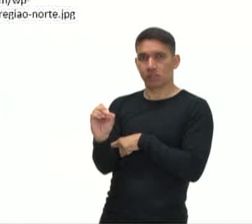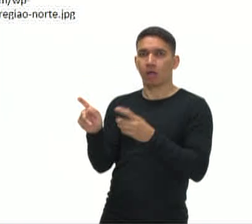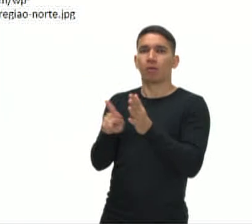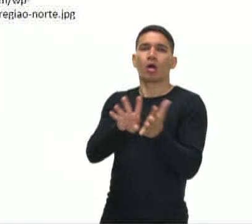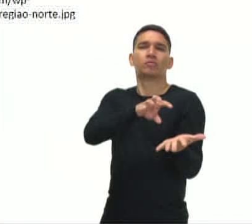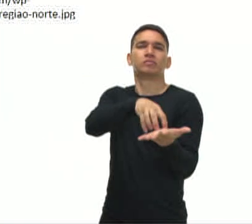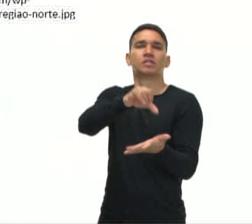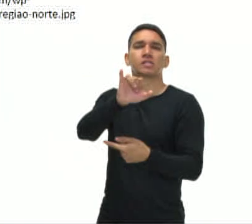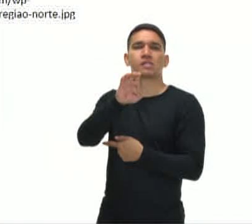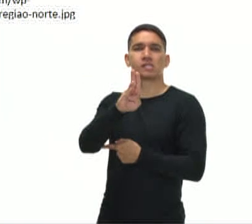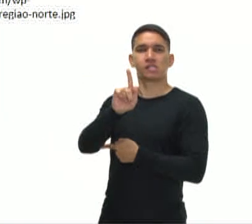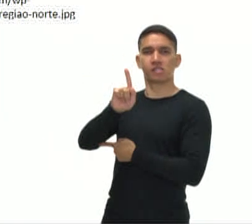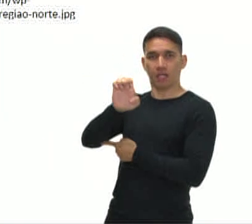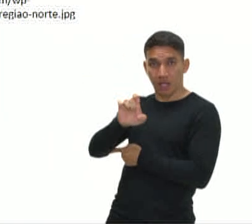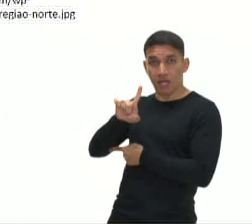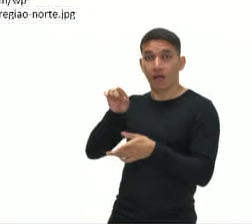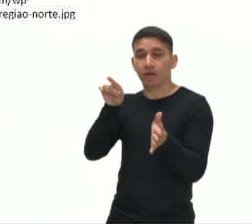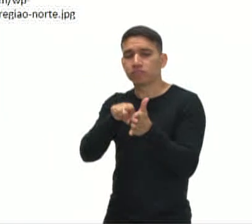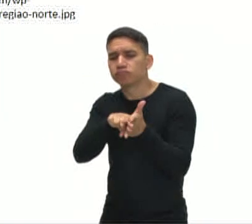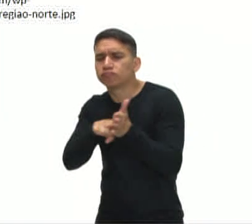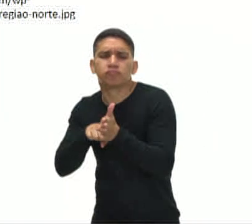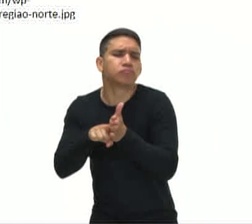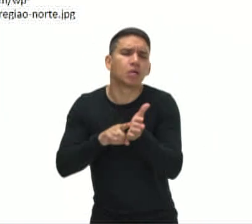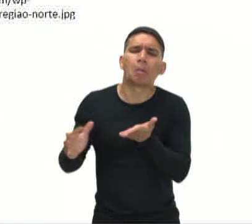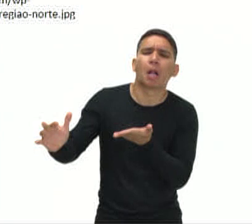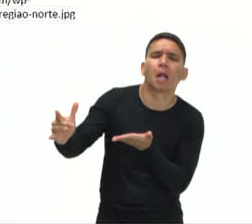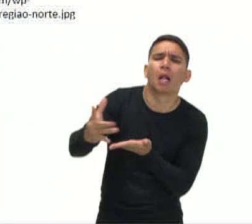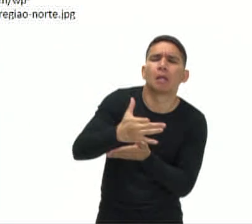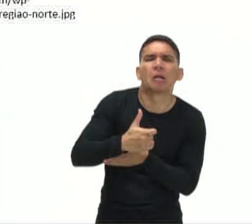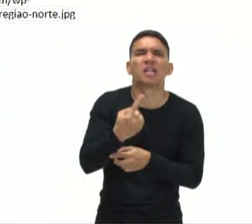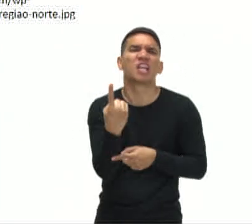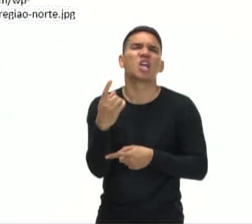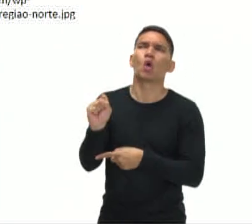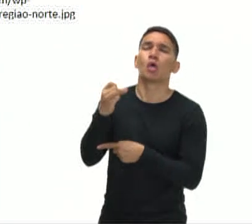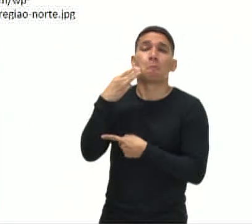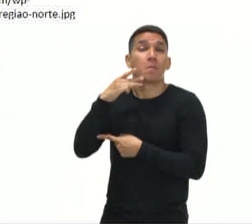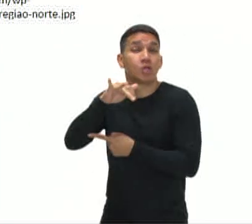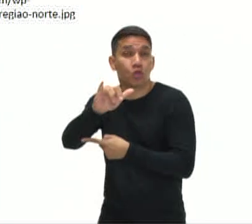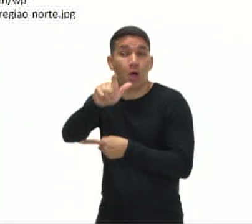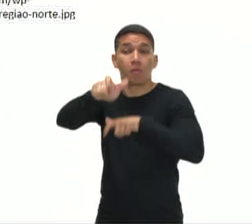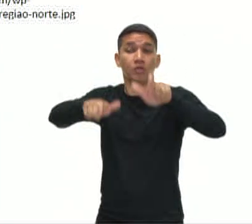IBGE, nós vamos ter ali em torno de 18 milhões de